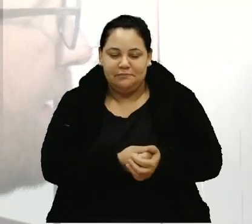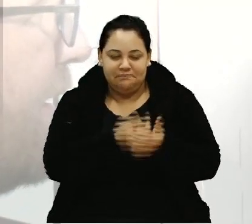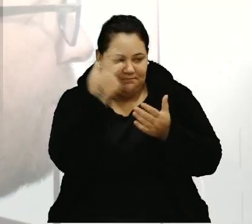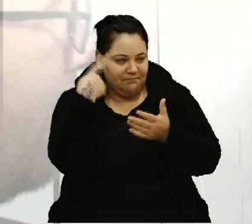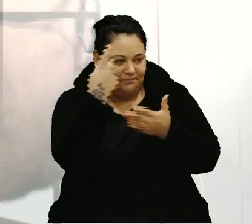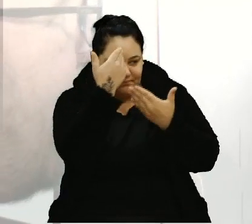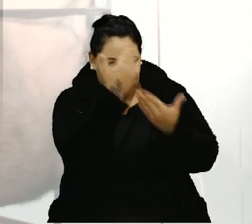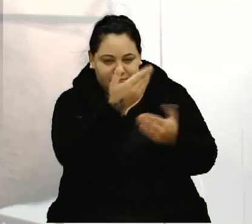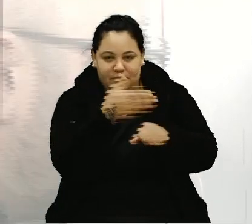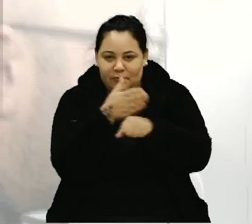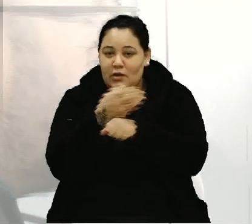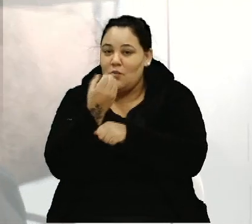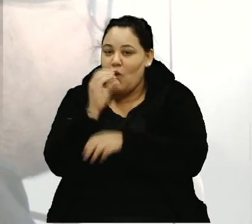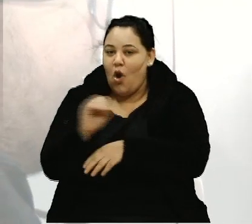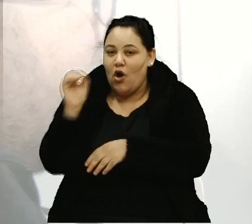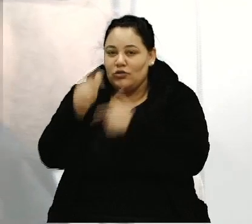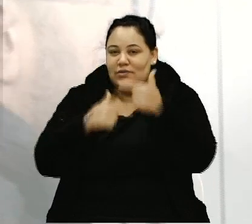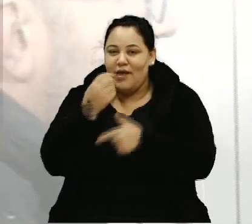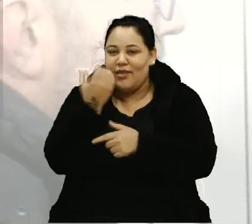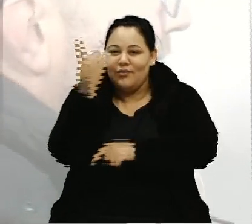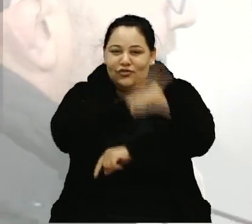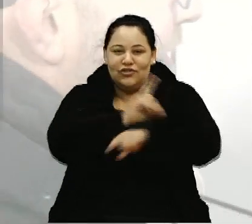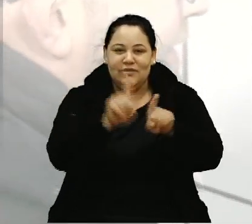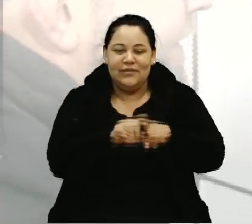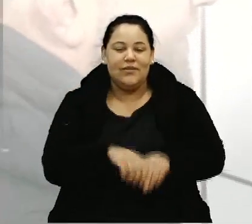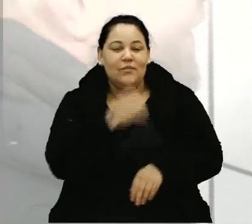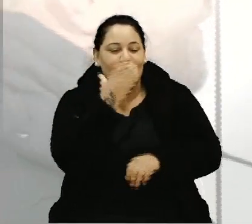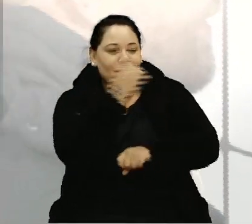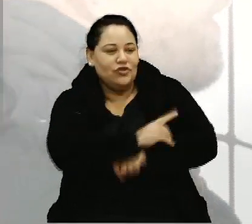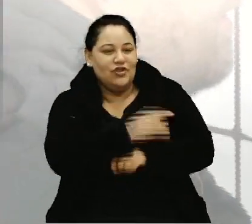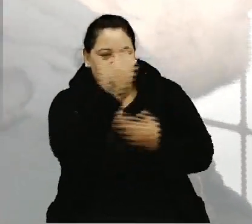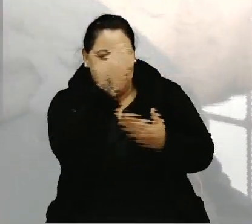obrigado pela participação, um bom trabalho e um bom dia. Bom dia, muito obrigado, um abraço a todos. Vereador.